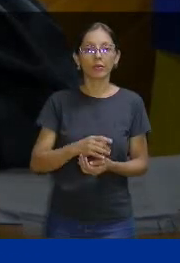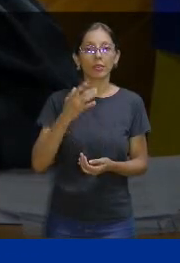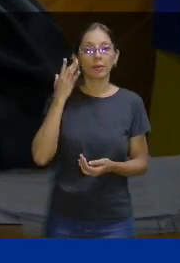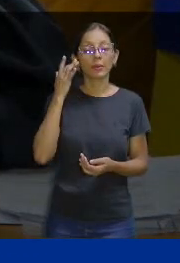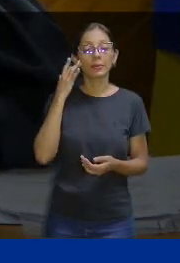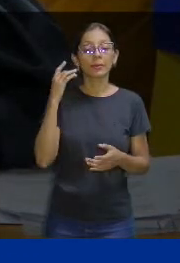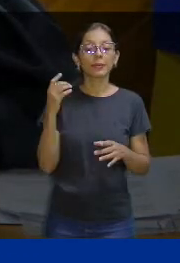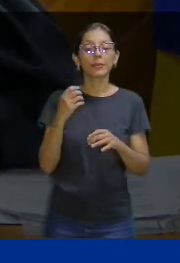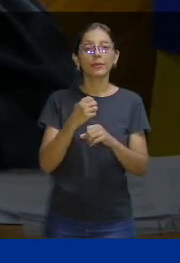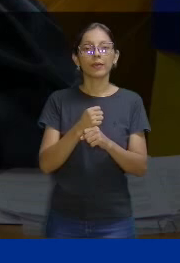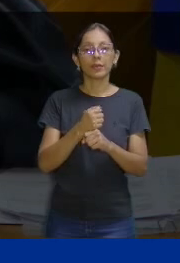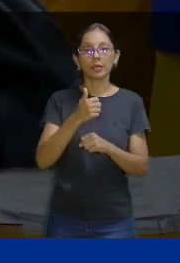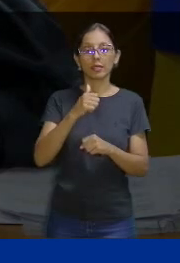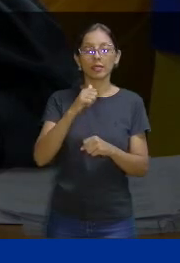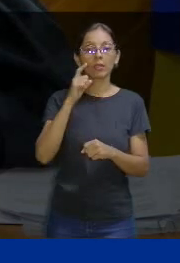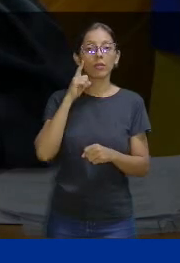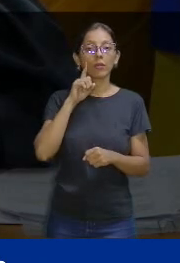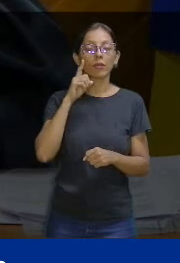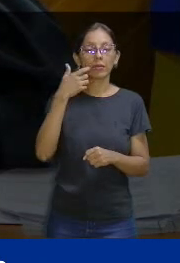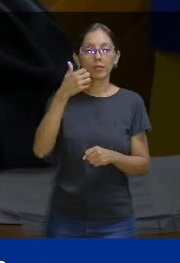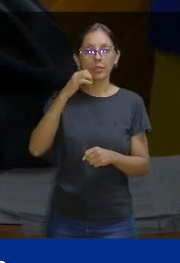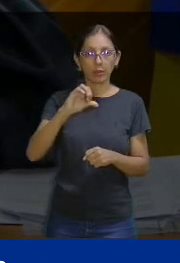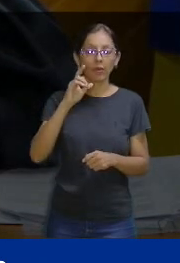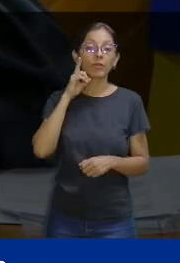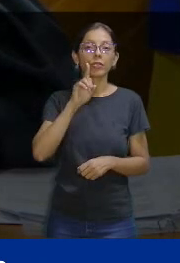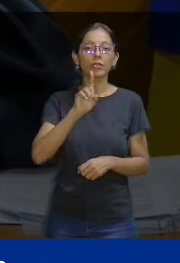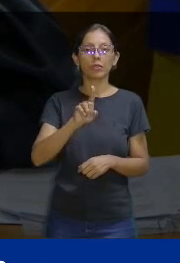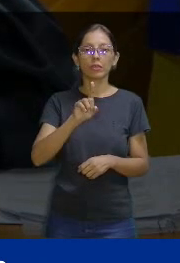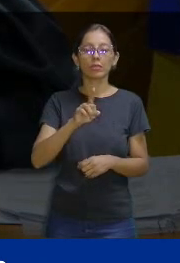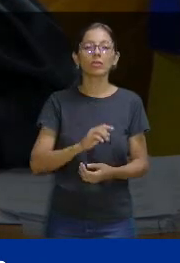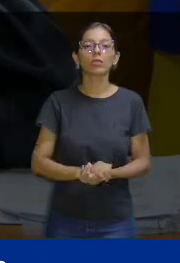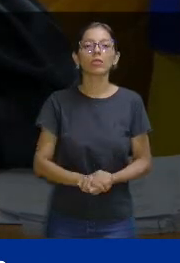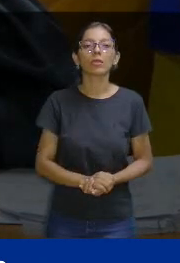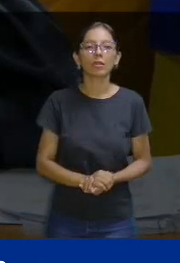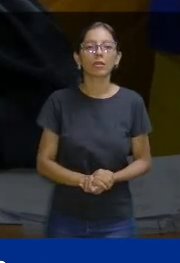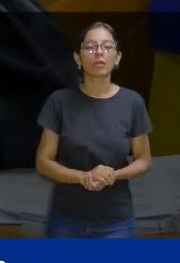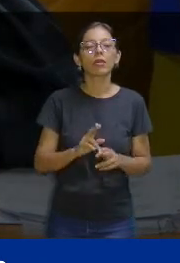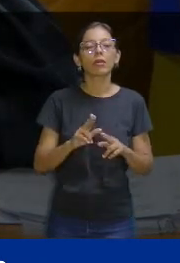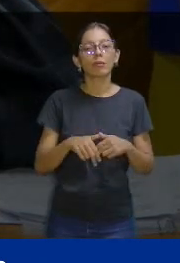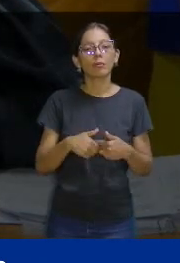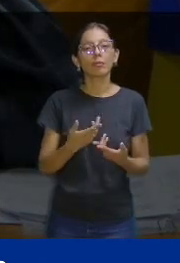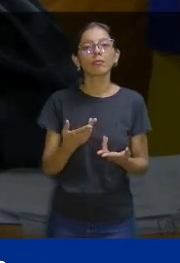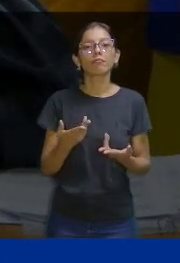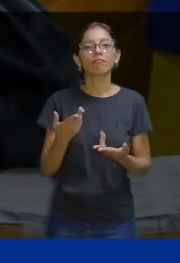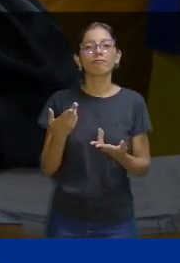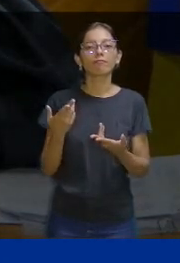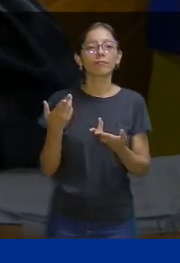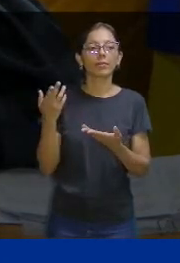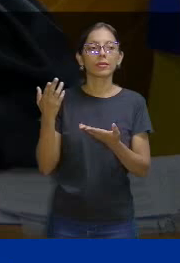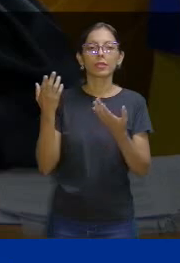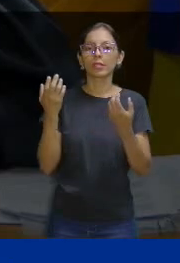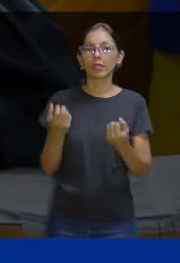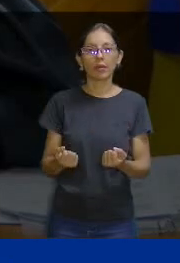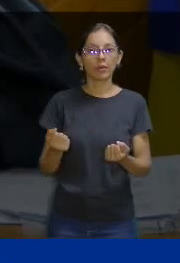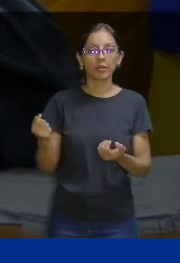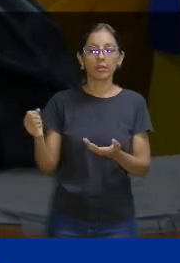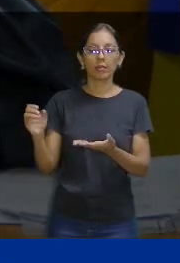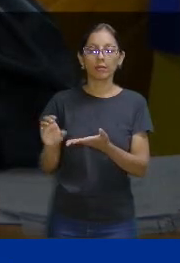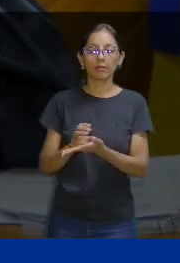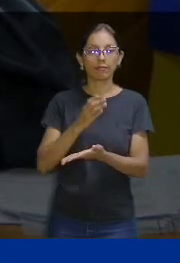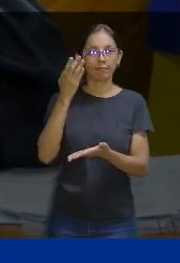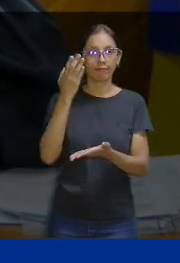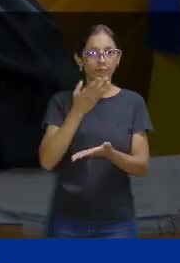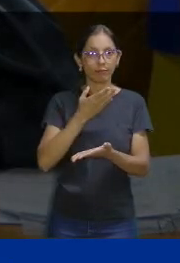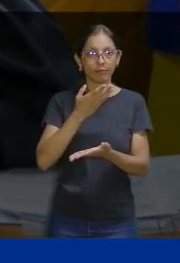injustificável e desproporcional a despesa. Ao final, manifestou-se pela desaprovação das contas eleitorais de Aquiles